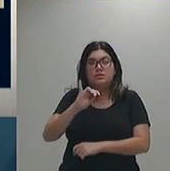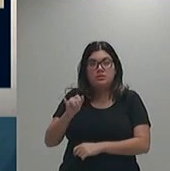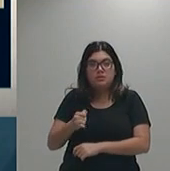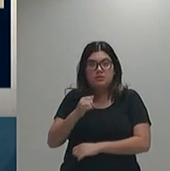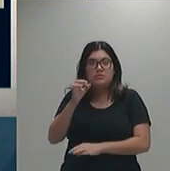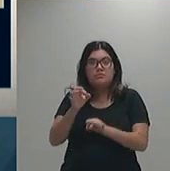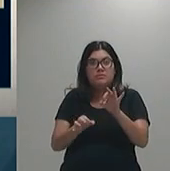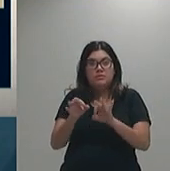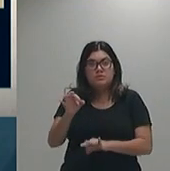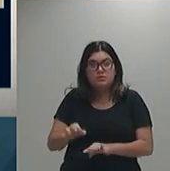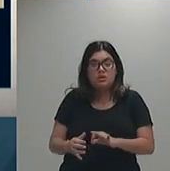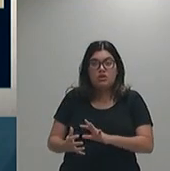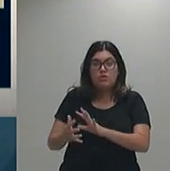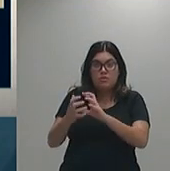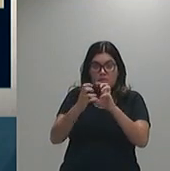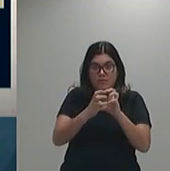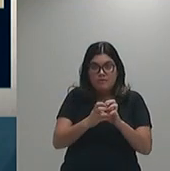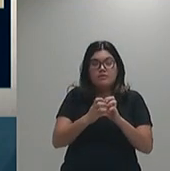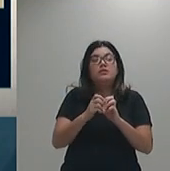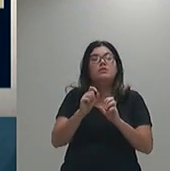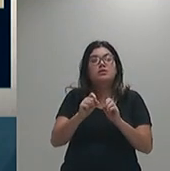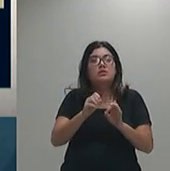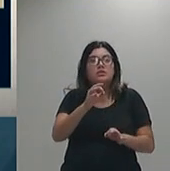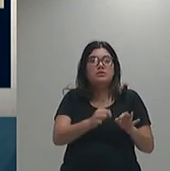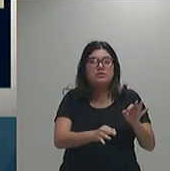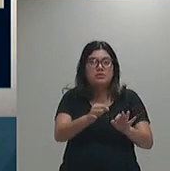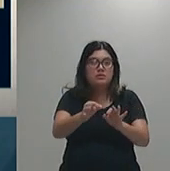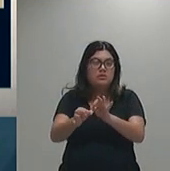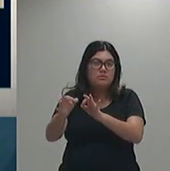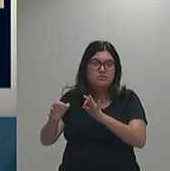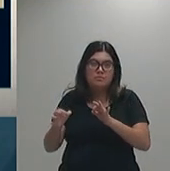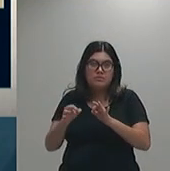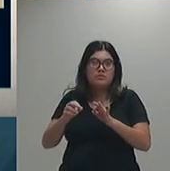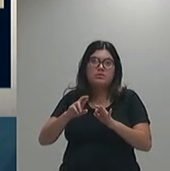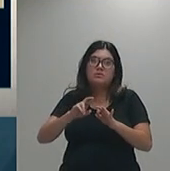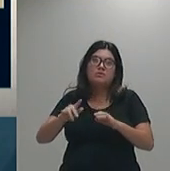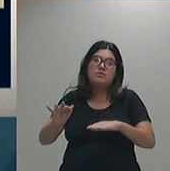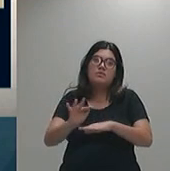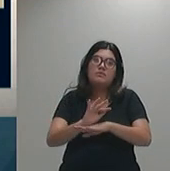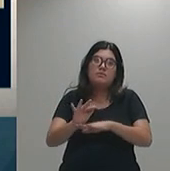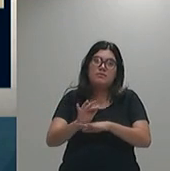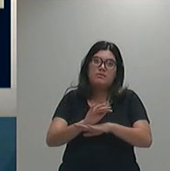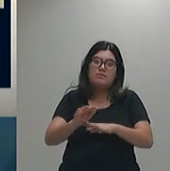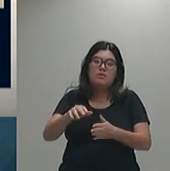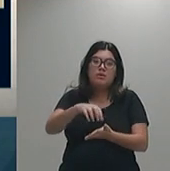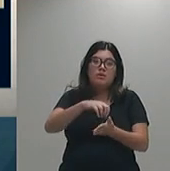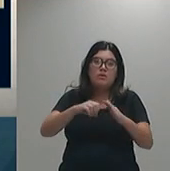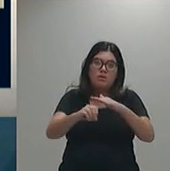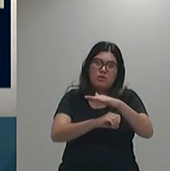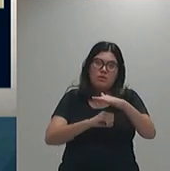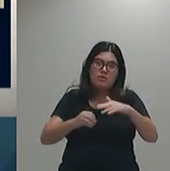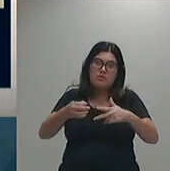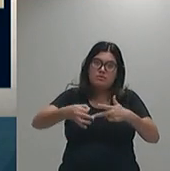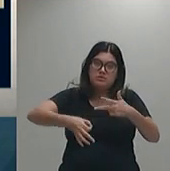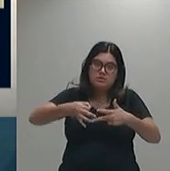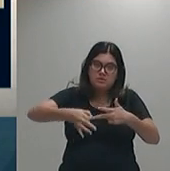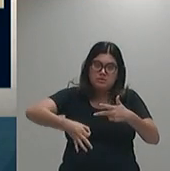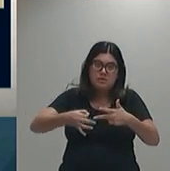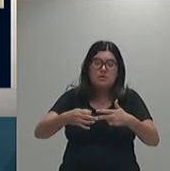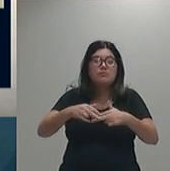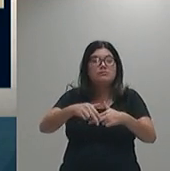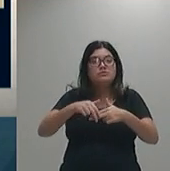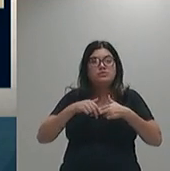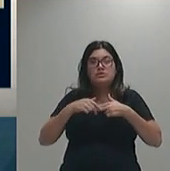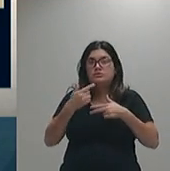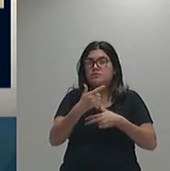julgar conflito entre tribunais que não são formalmente órgãos do Poder Judiciário e portanto não se